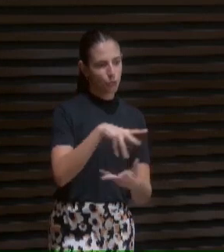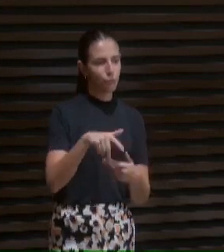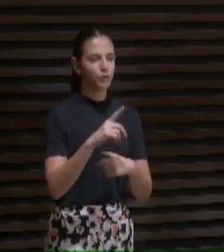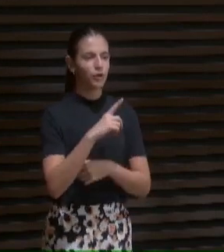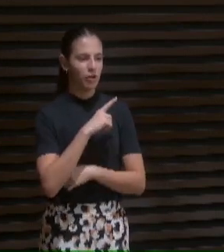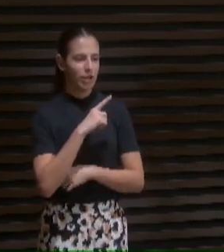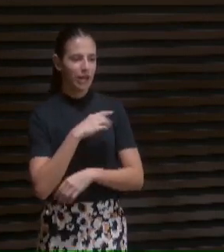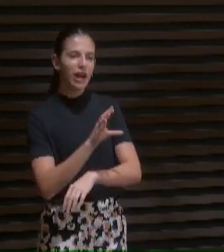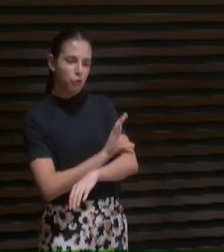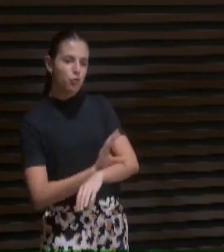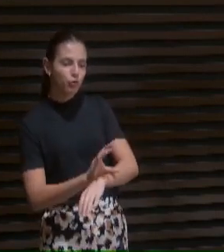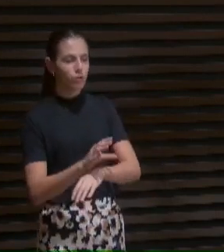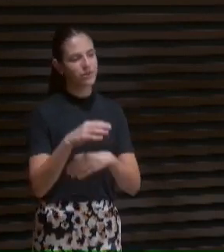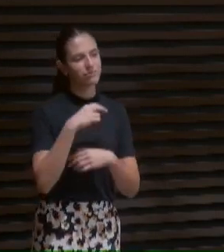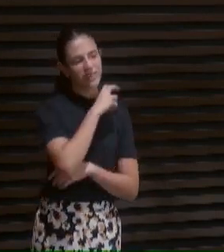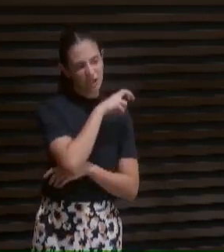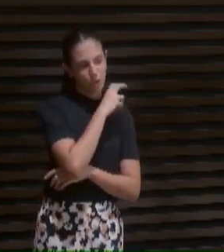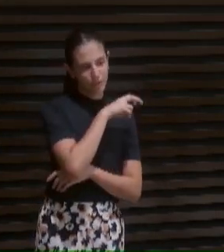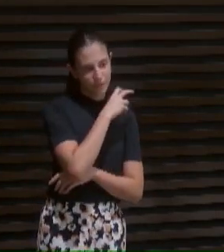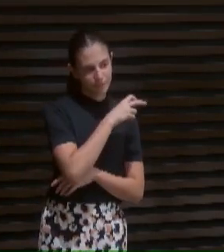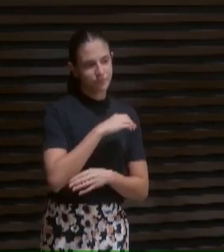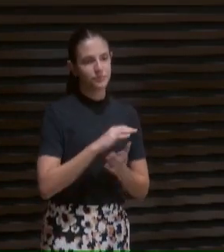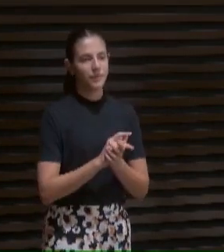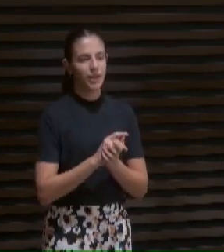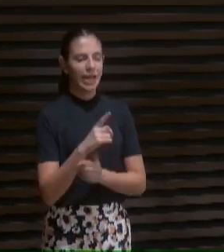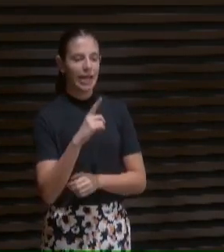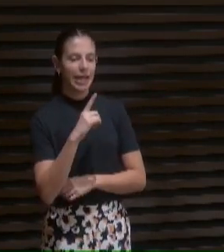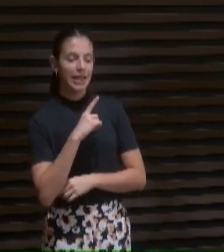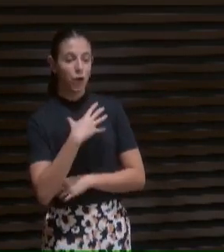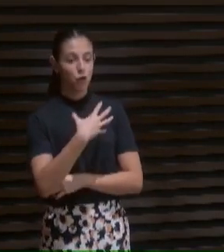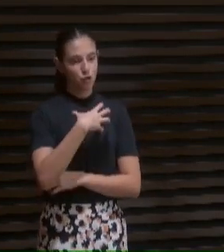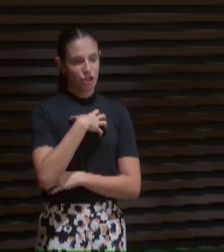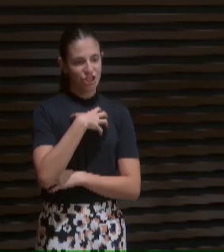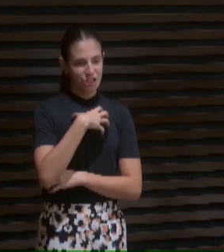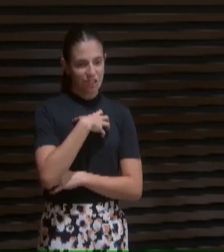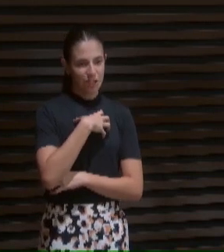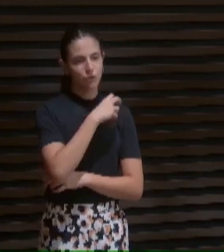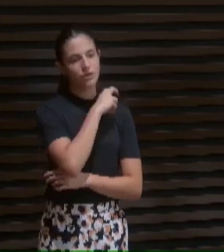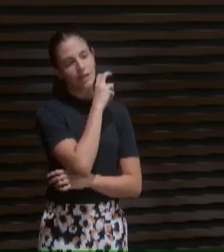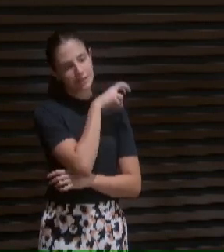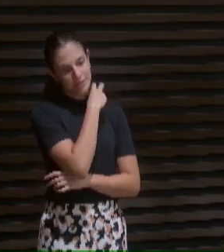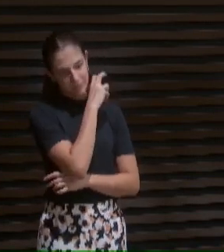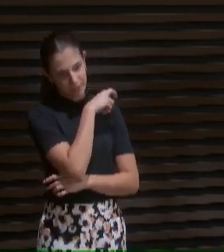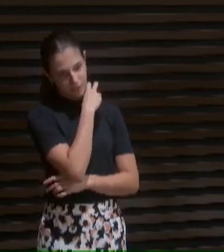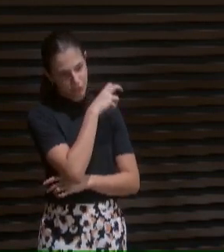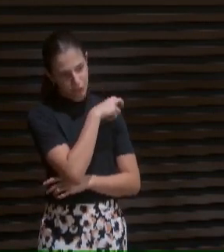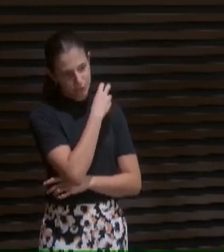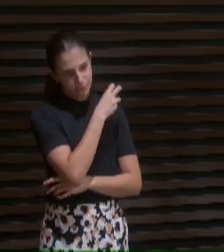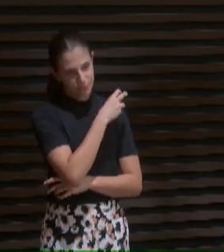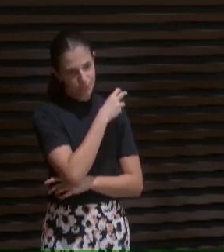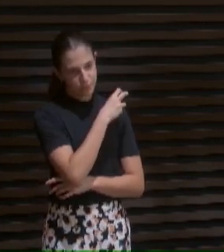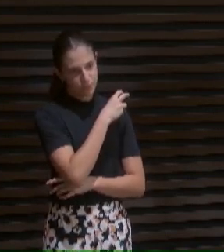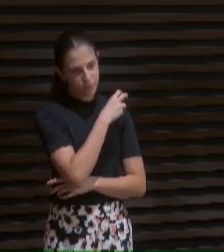Sabe? Ela tem assim o jeito da serpente, ela vem